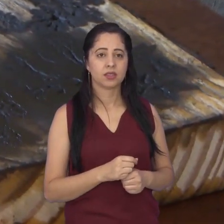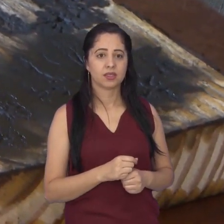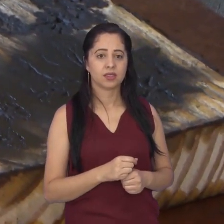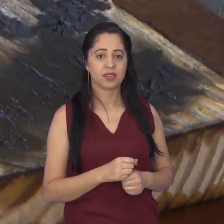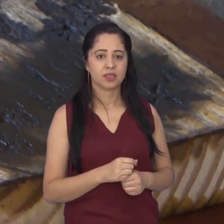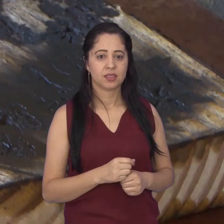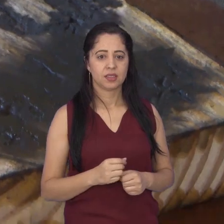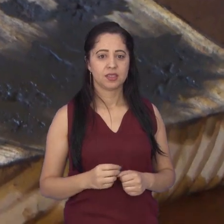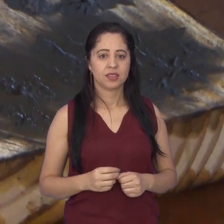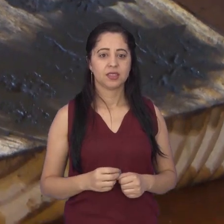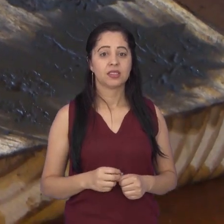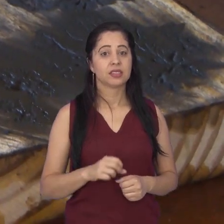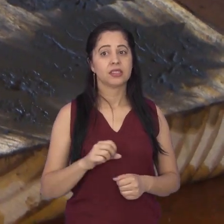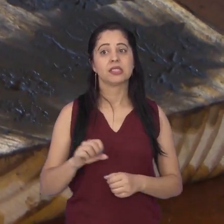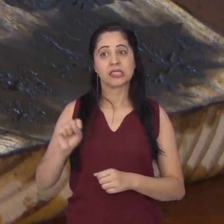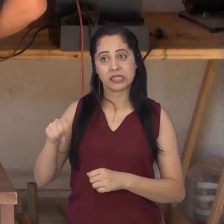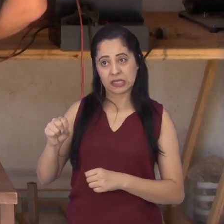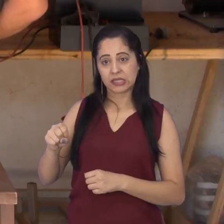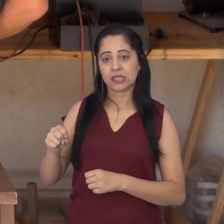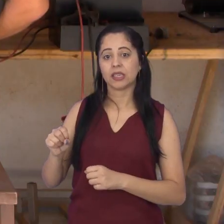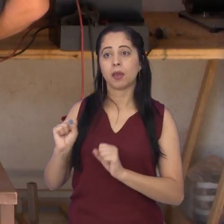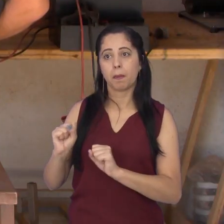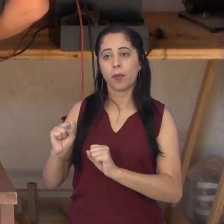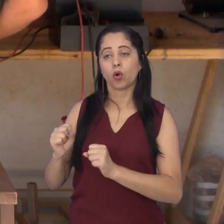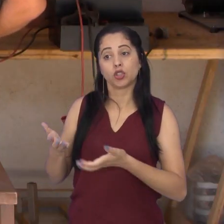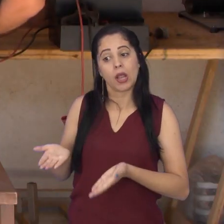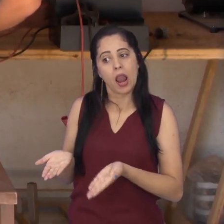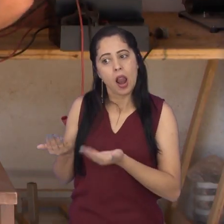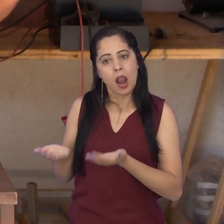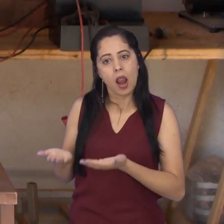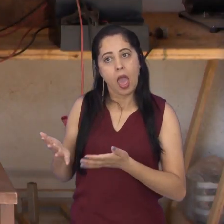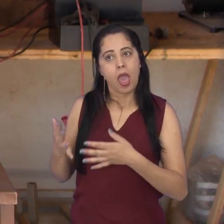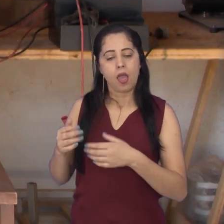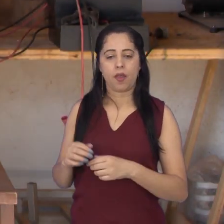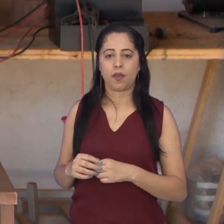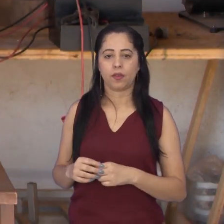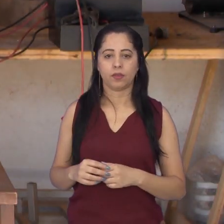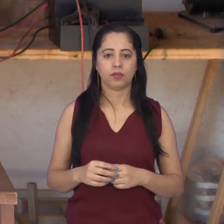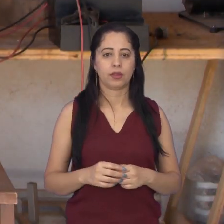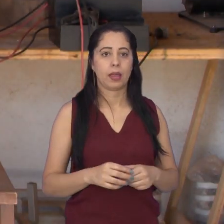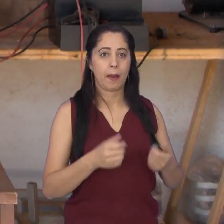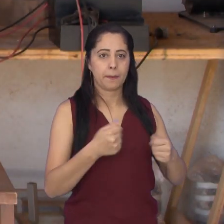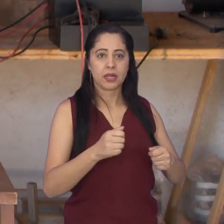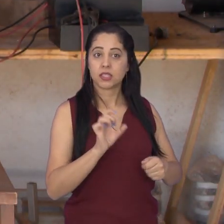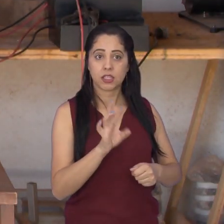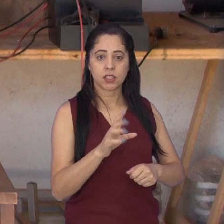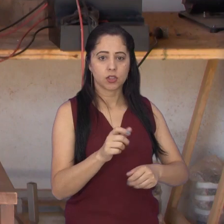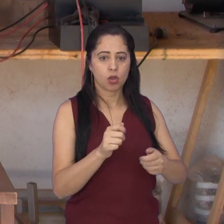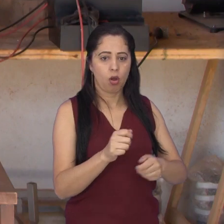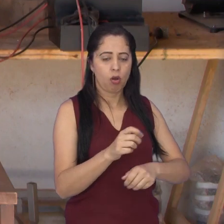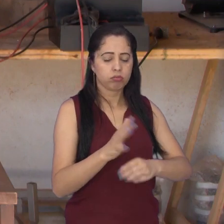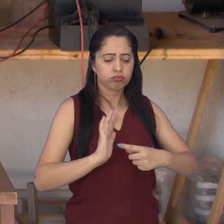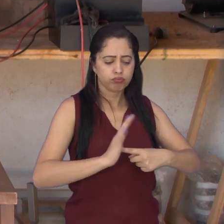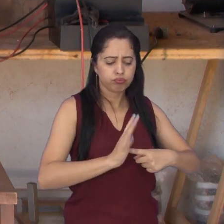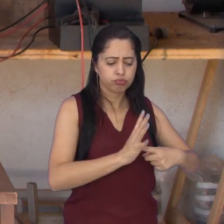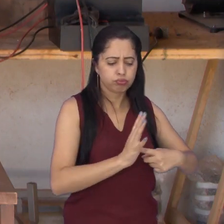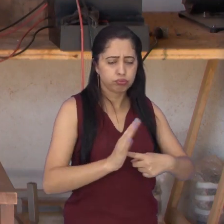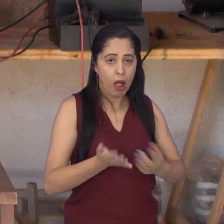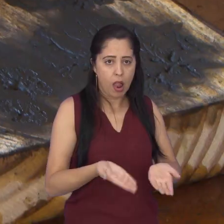pozinho, né? Isso, só não o tô carvão. mudando o desenho, porque Não. a ideia não é descaracterizar o desenho, eu só tô tirando Não. o